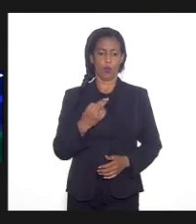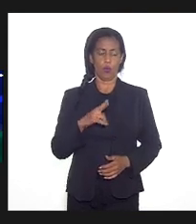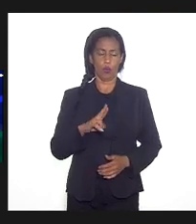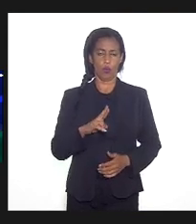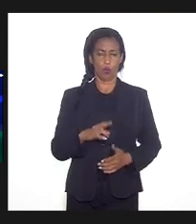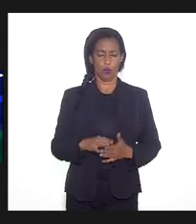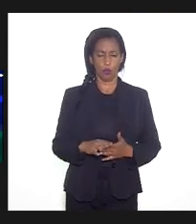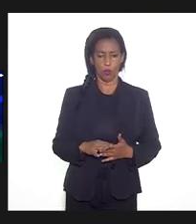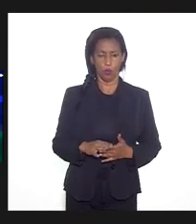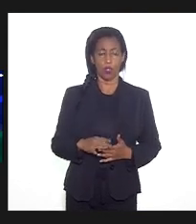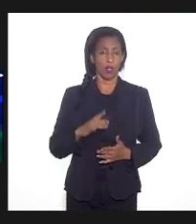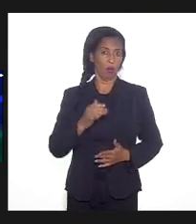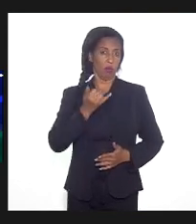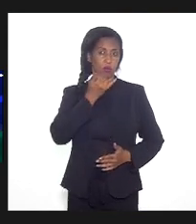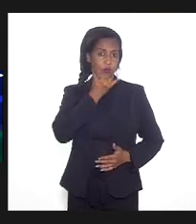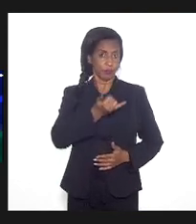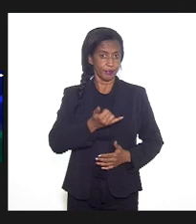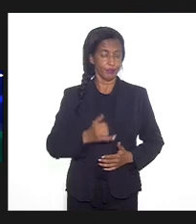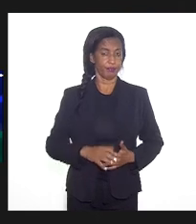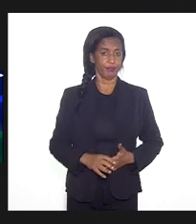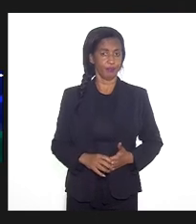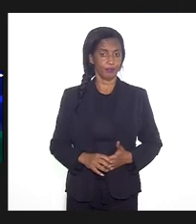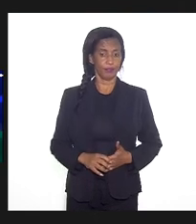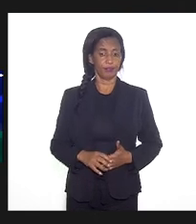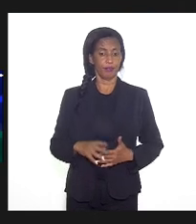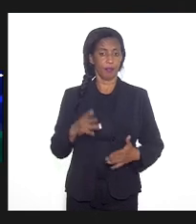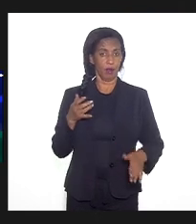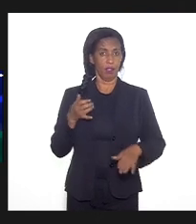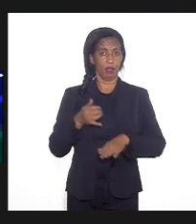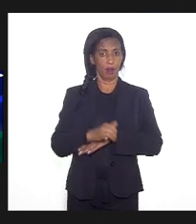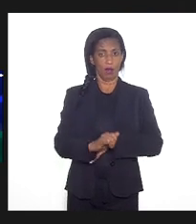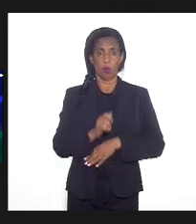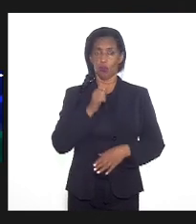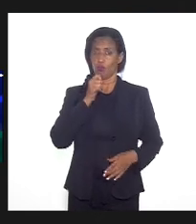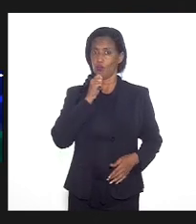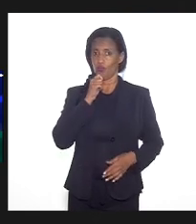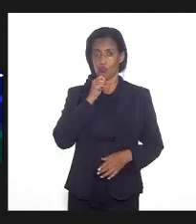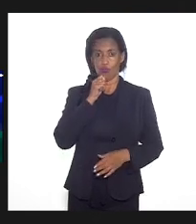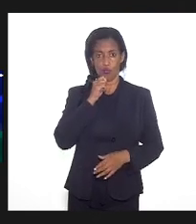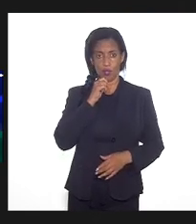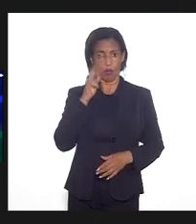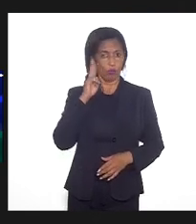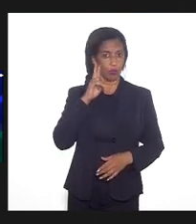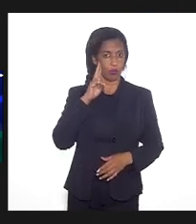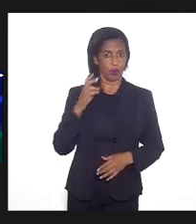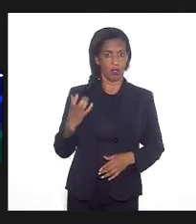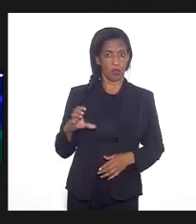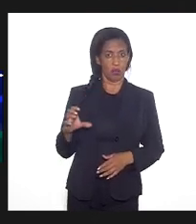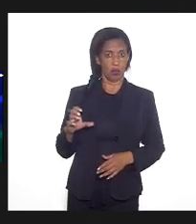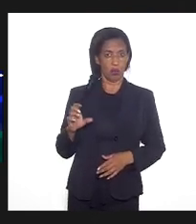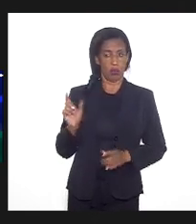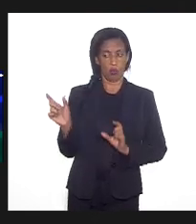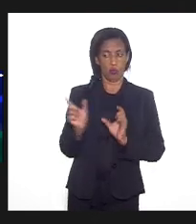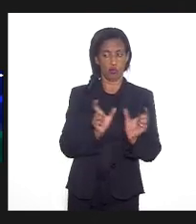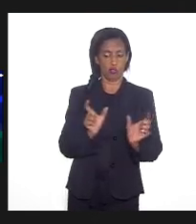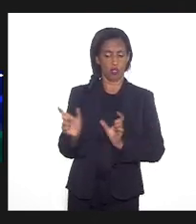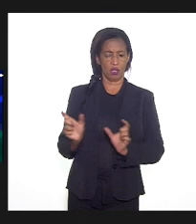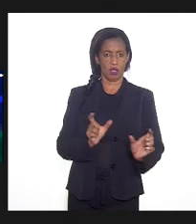premissa equivocada, não tem base científica, os termos usados são, no